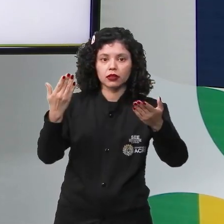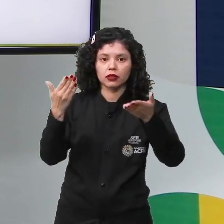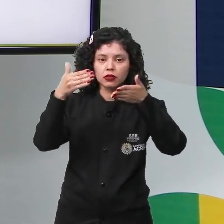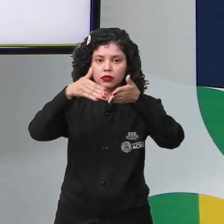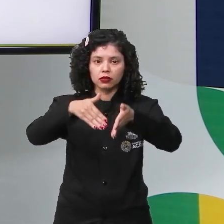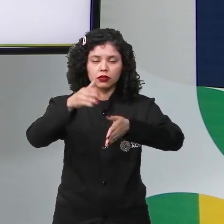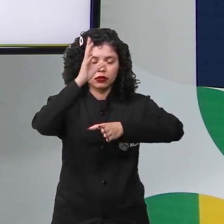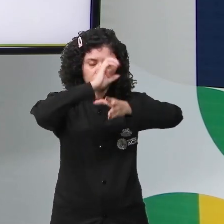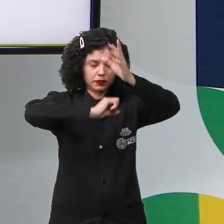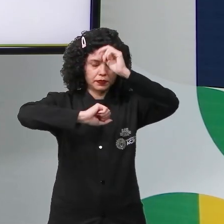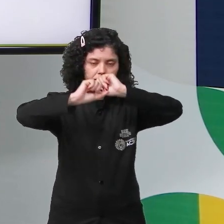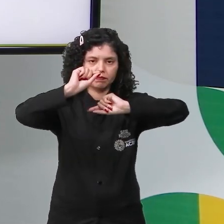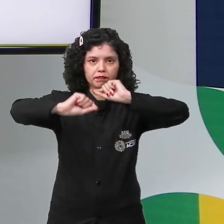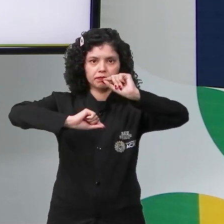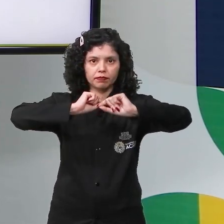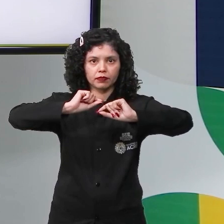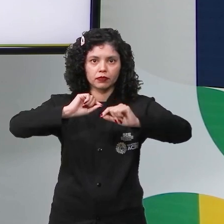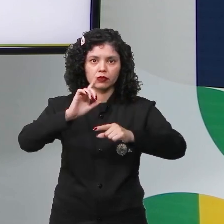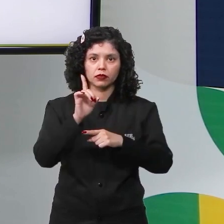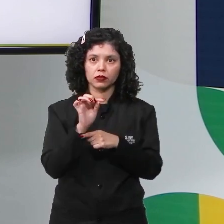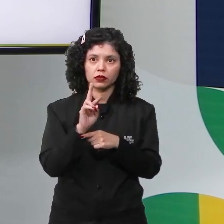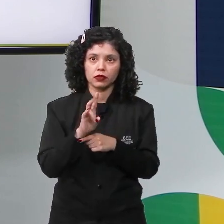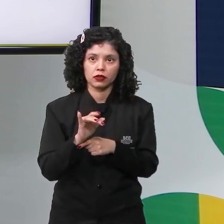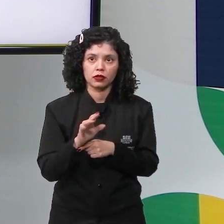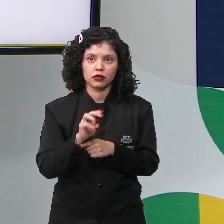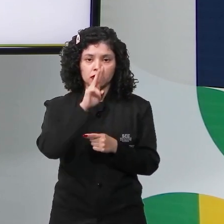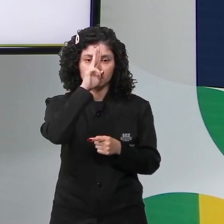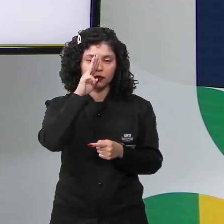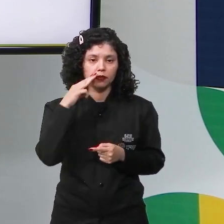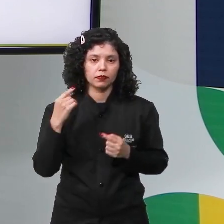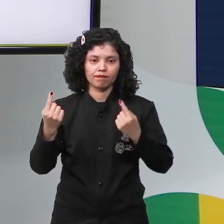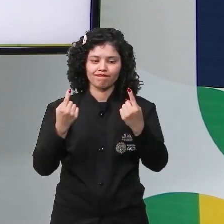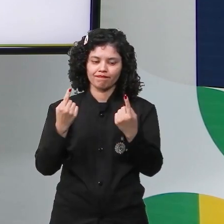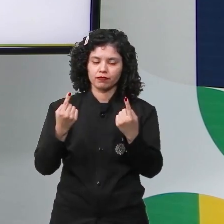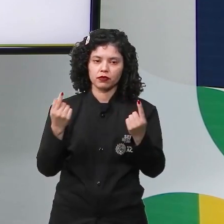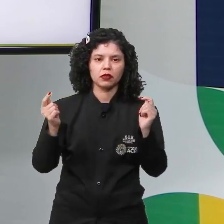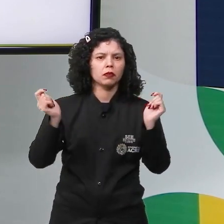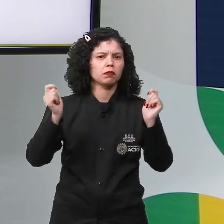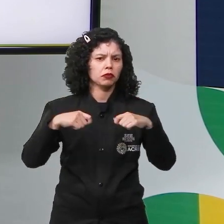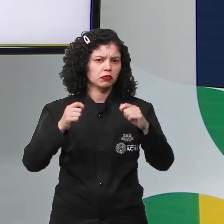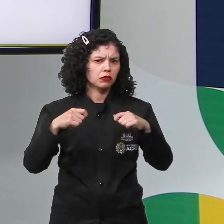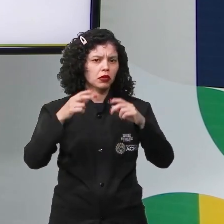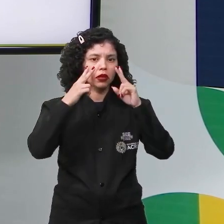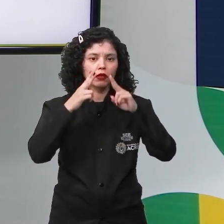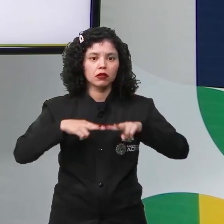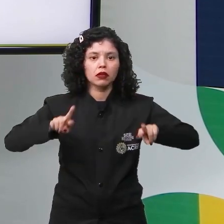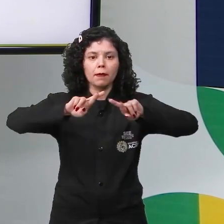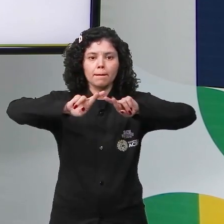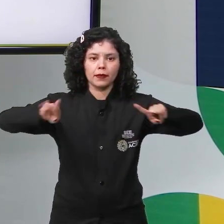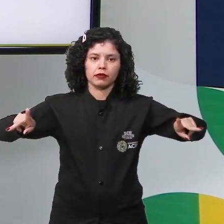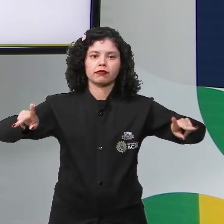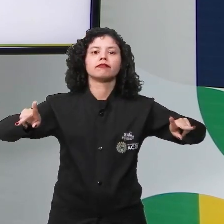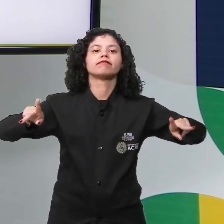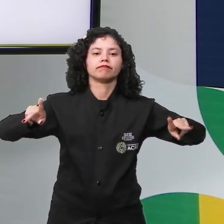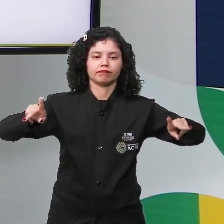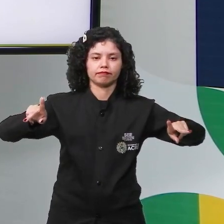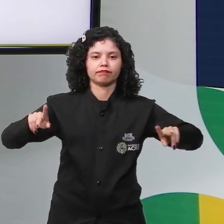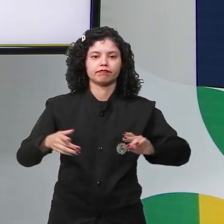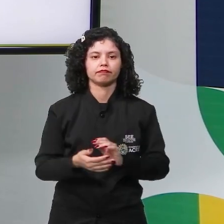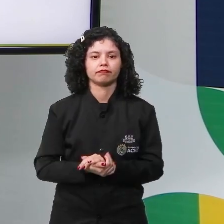objeto de conhecimento que Durkheim e Marx, eles possuem uma visão